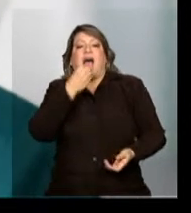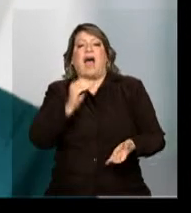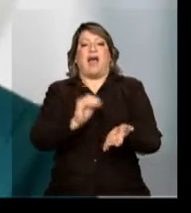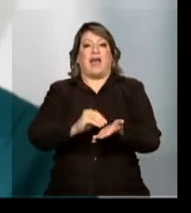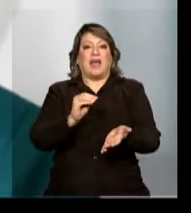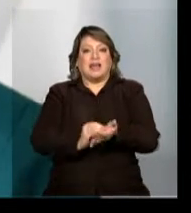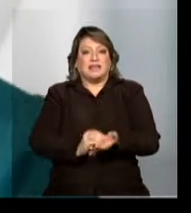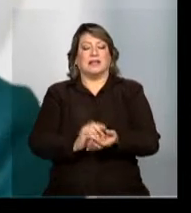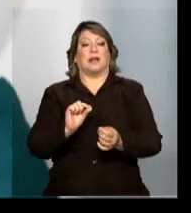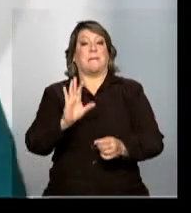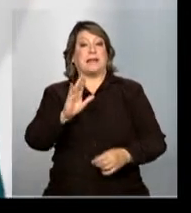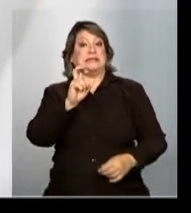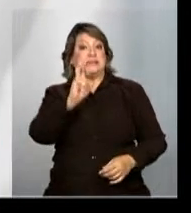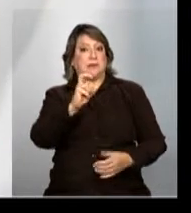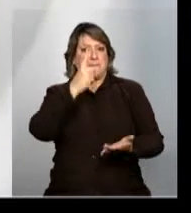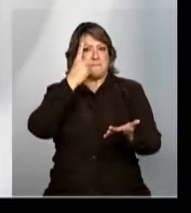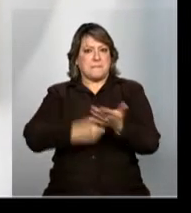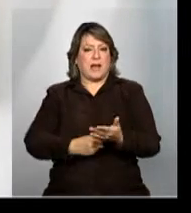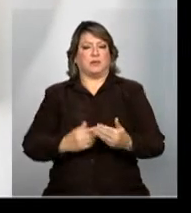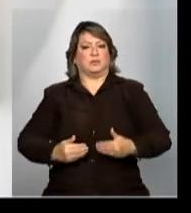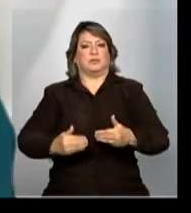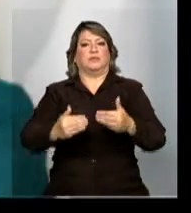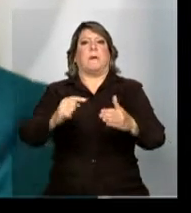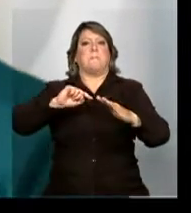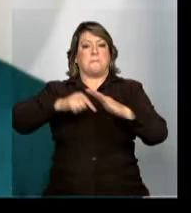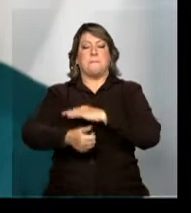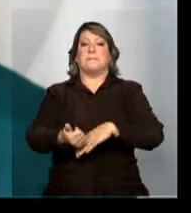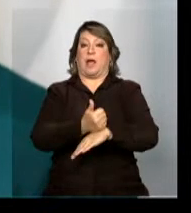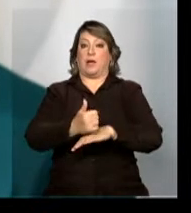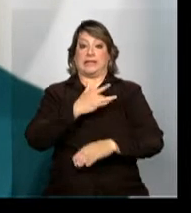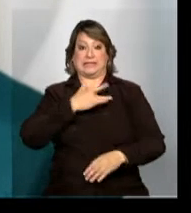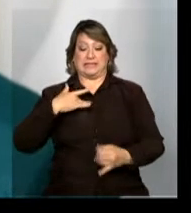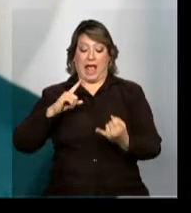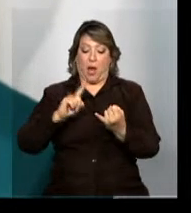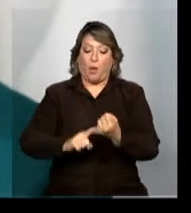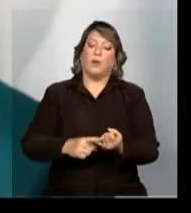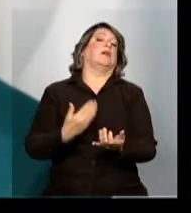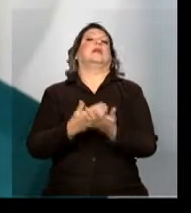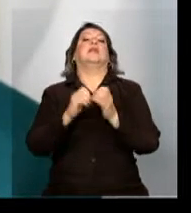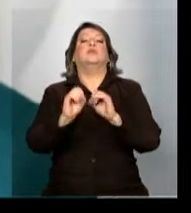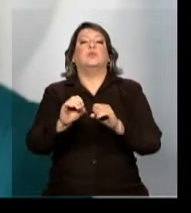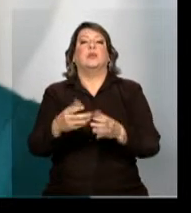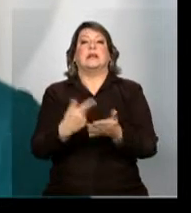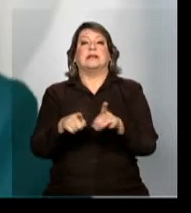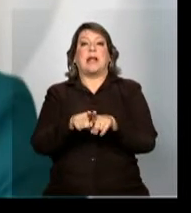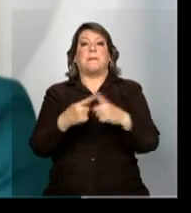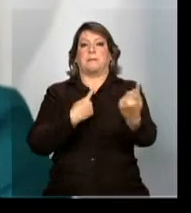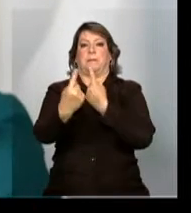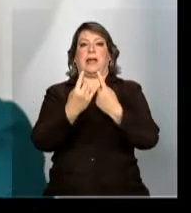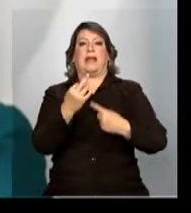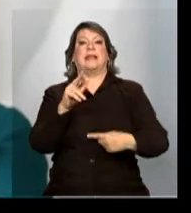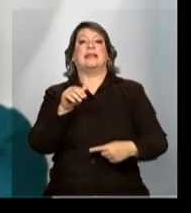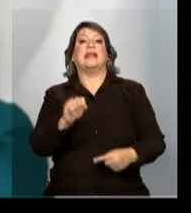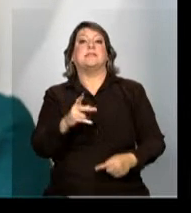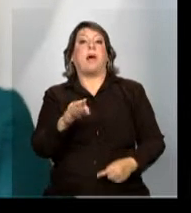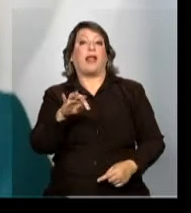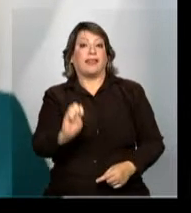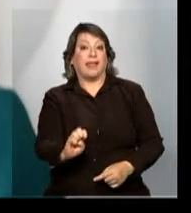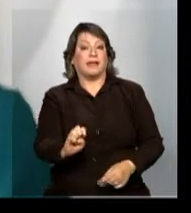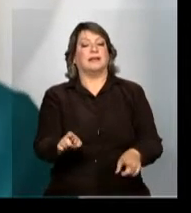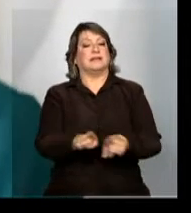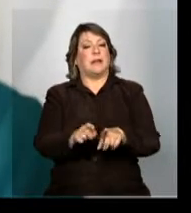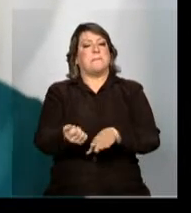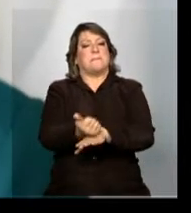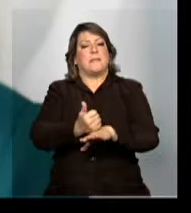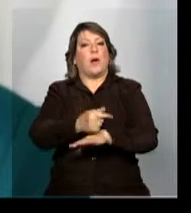5 pactos para acelerar melhorias na saúde na educação e no transporte e para aperfeiçoar a nossa